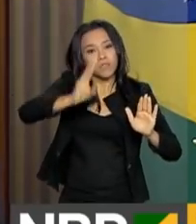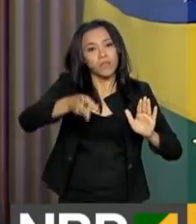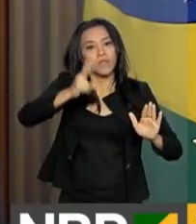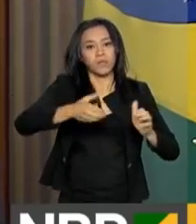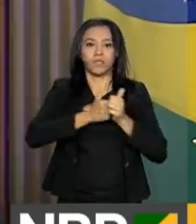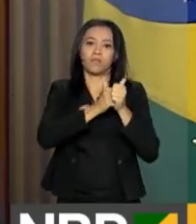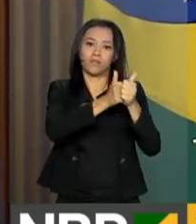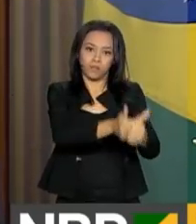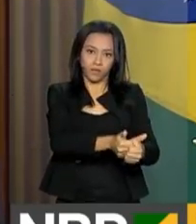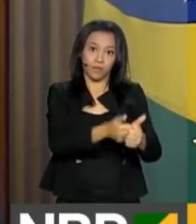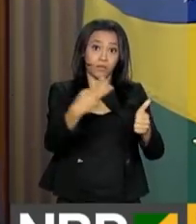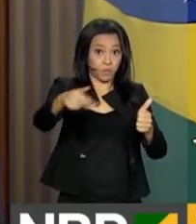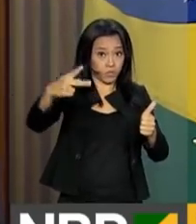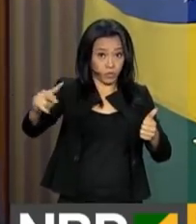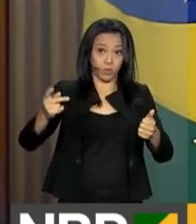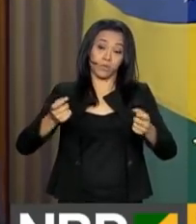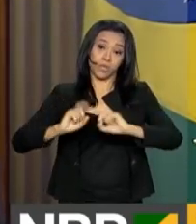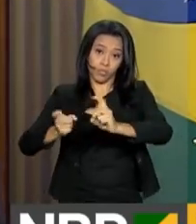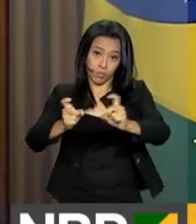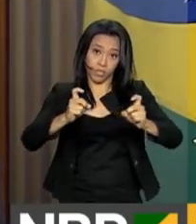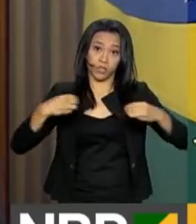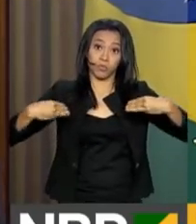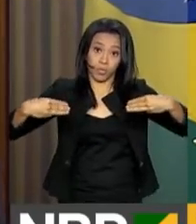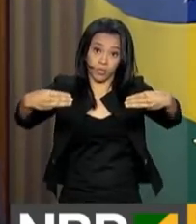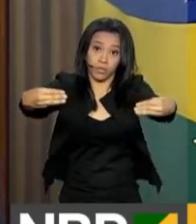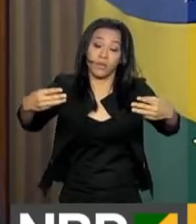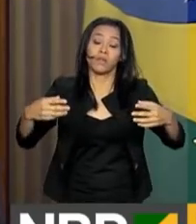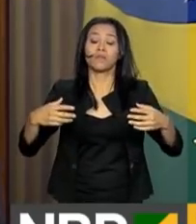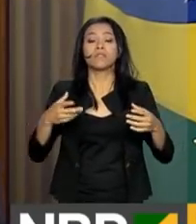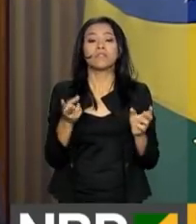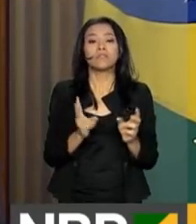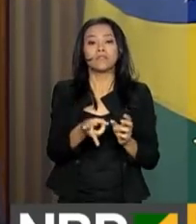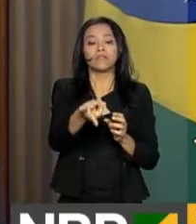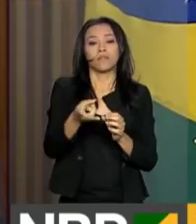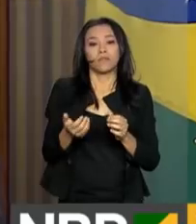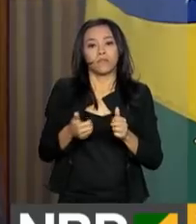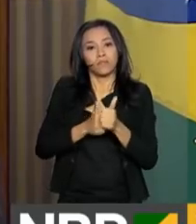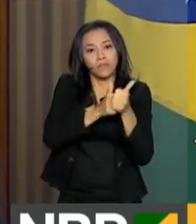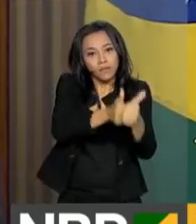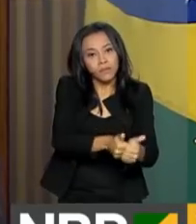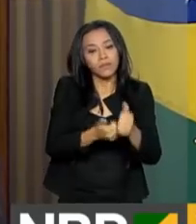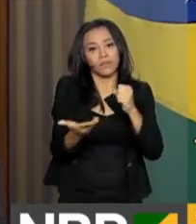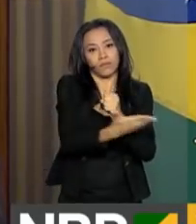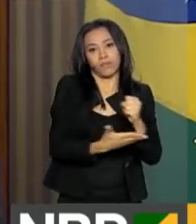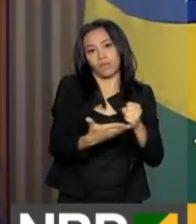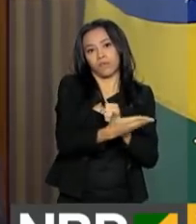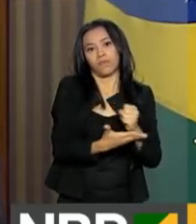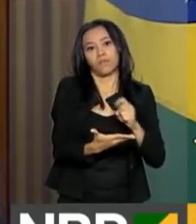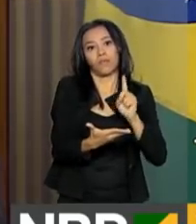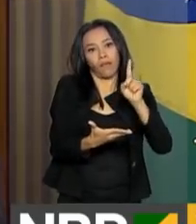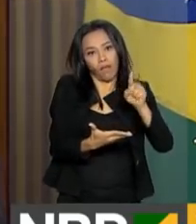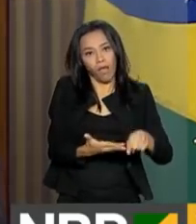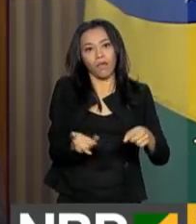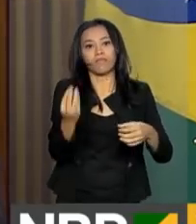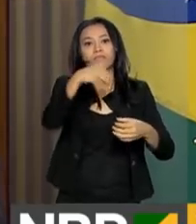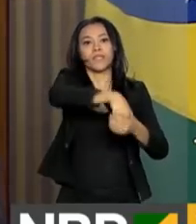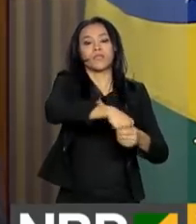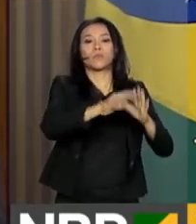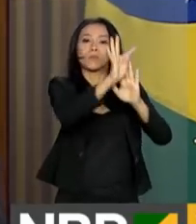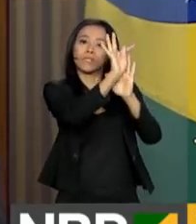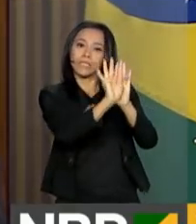na sua administração de acordo com os princípios básicos da nossa organização que estão em esculpidos no